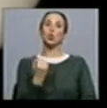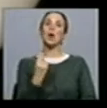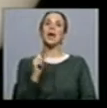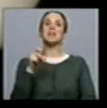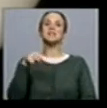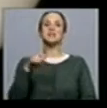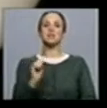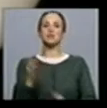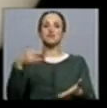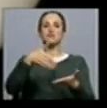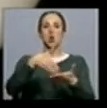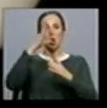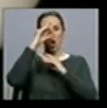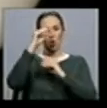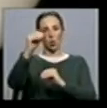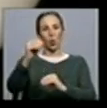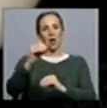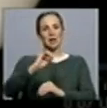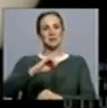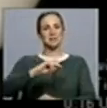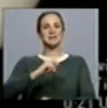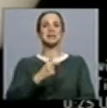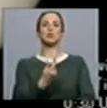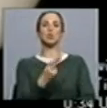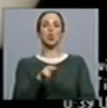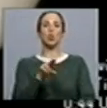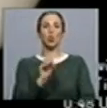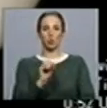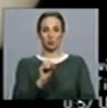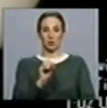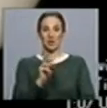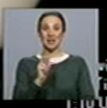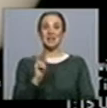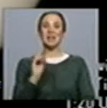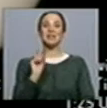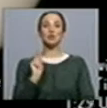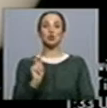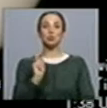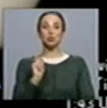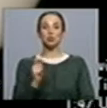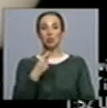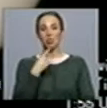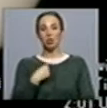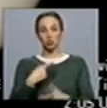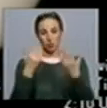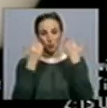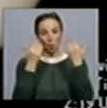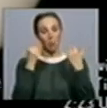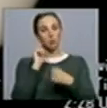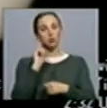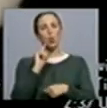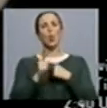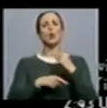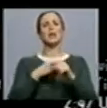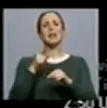chegou à Lua de Saturno, Titã. E durante aproximadamente 30 minutos deu-nos informações preciosas sobre o que é Titã, que é